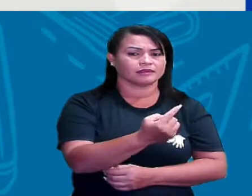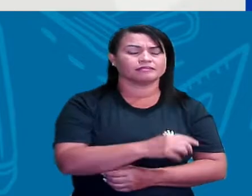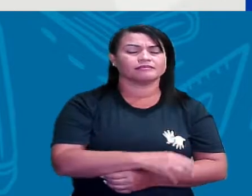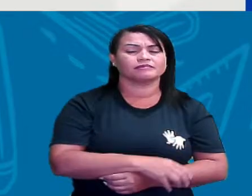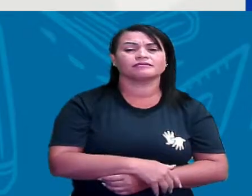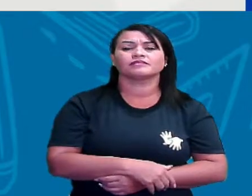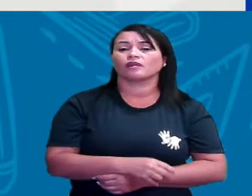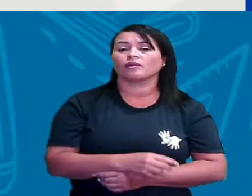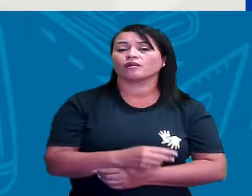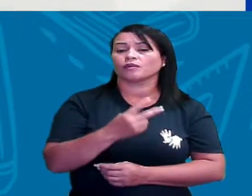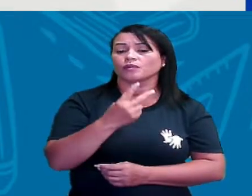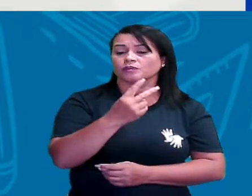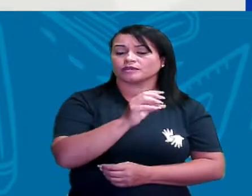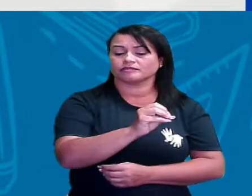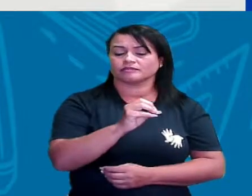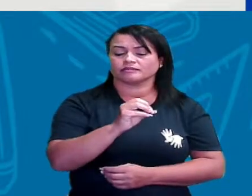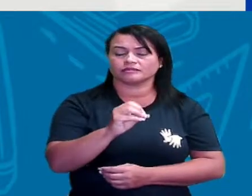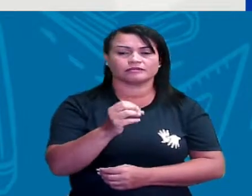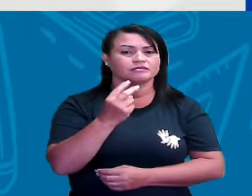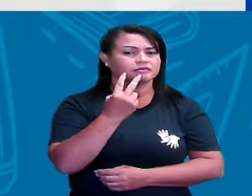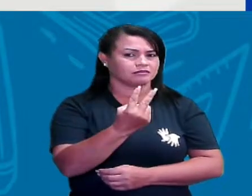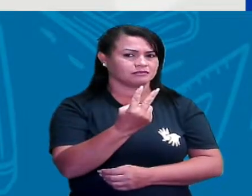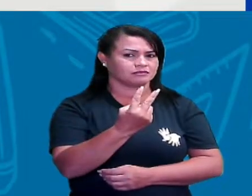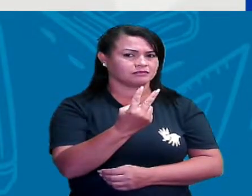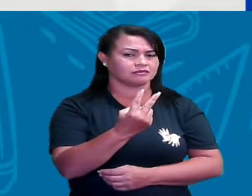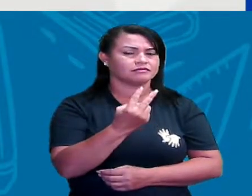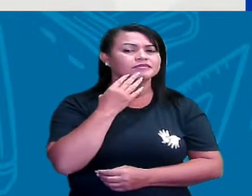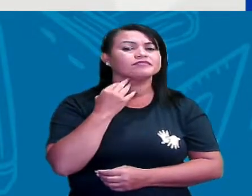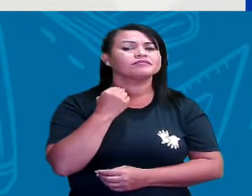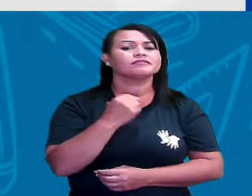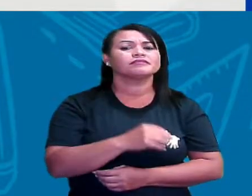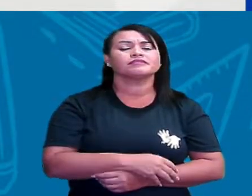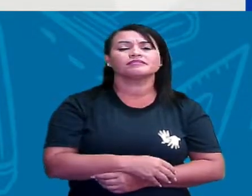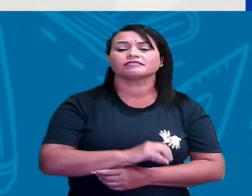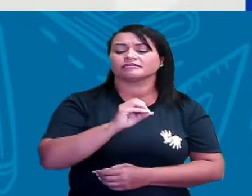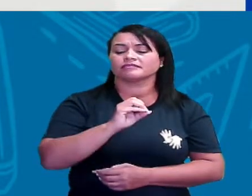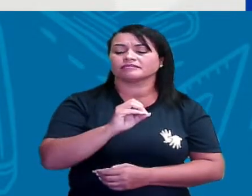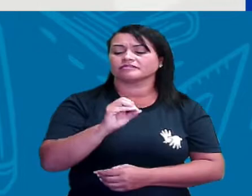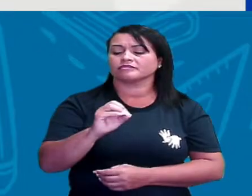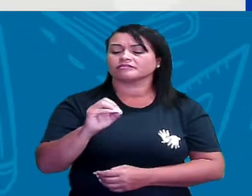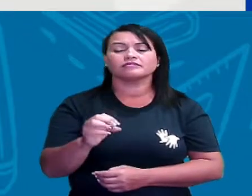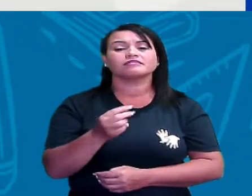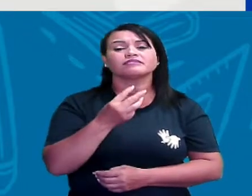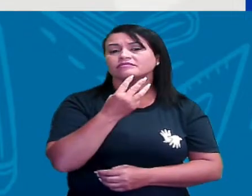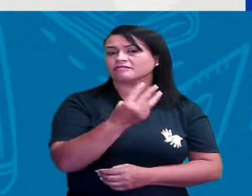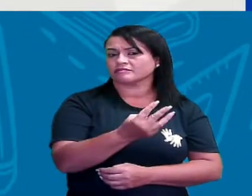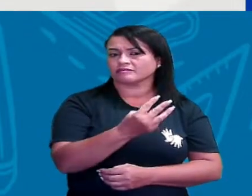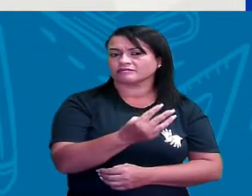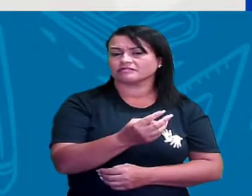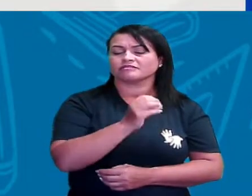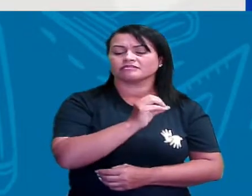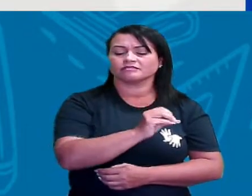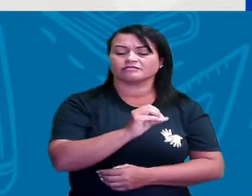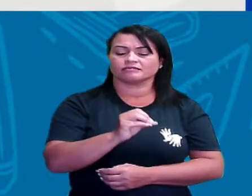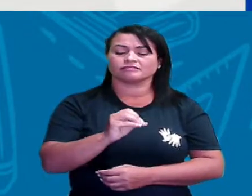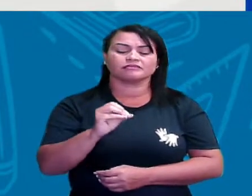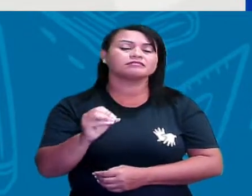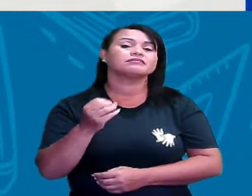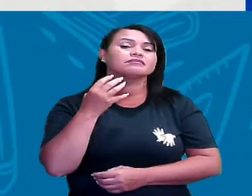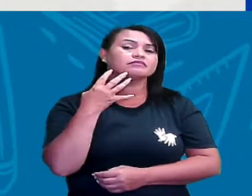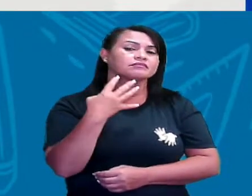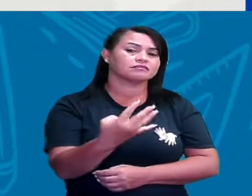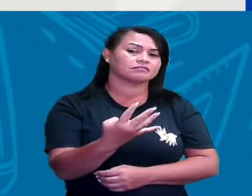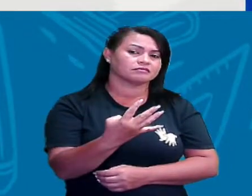Ó, 2 unidades, 2 bolinhas, tá vendo a quantidade? 3 bolinhas. 4